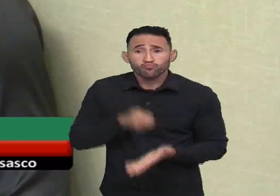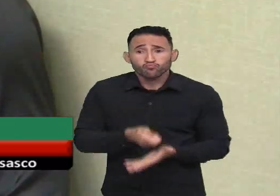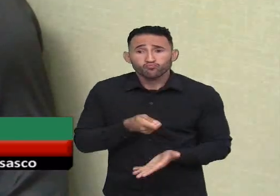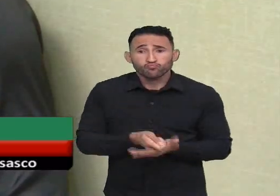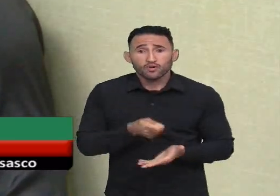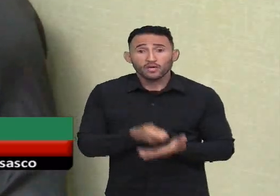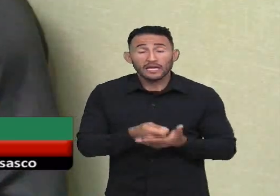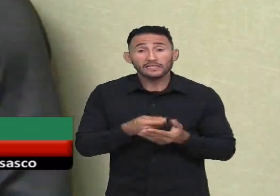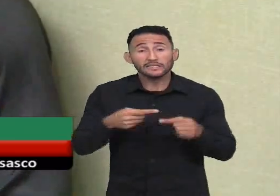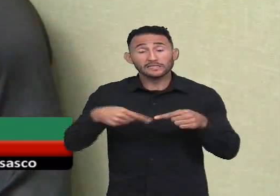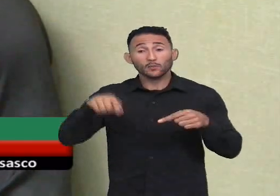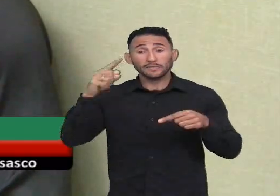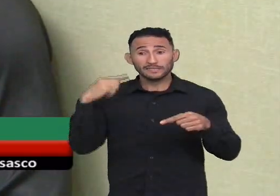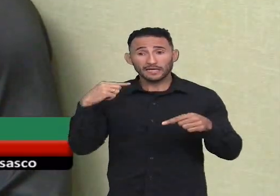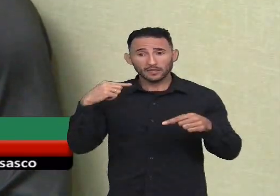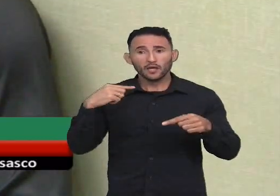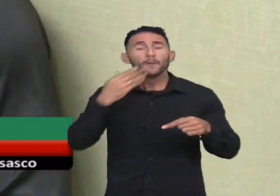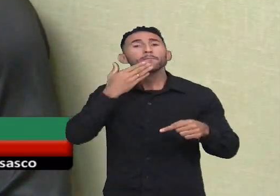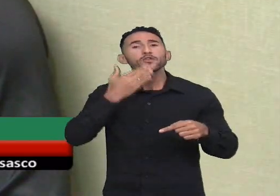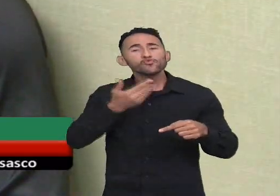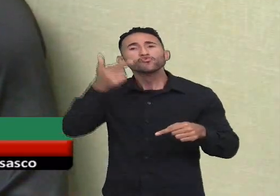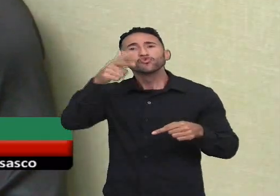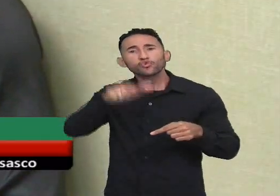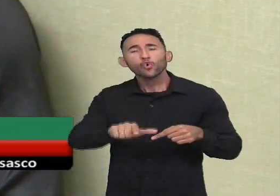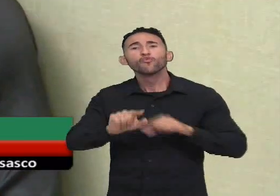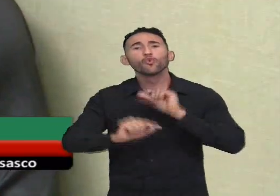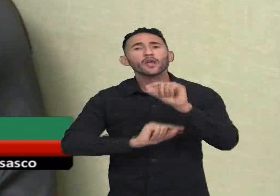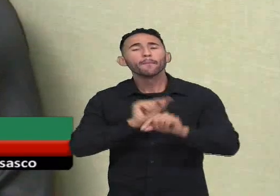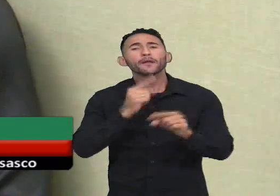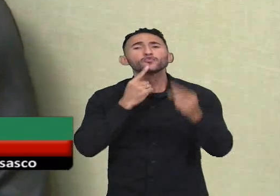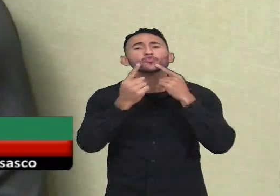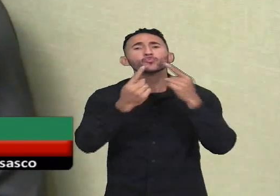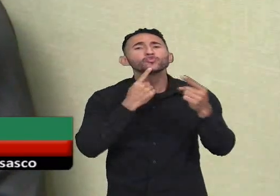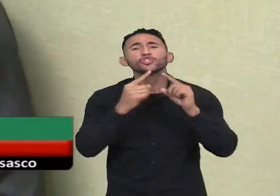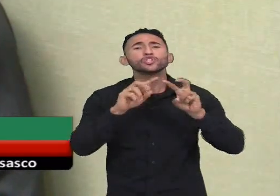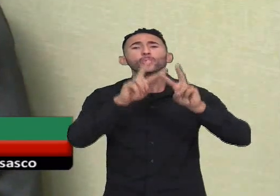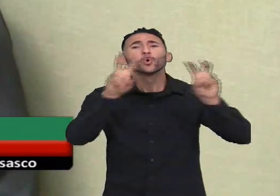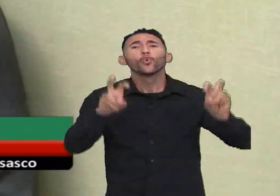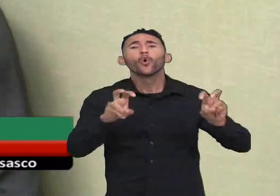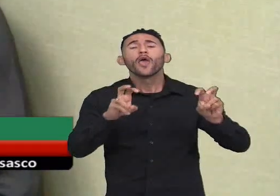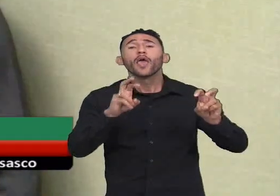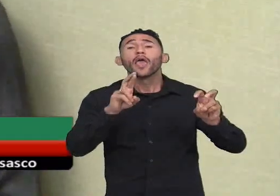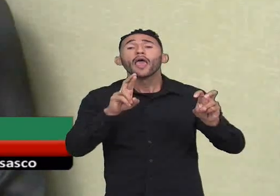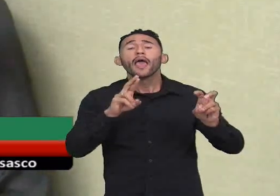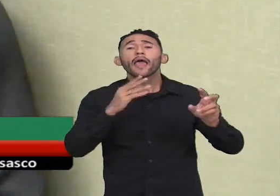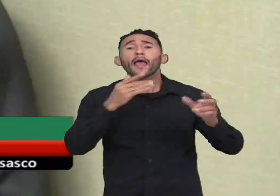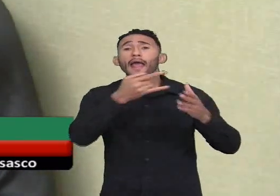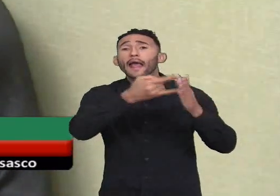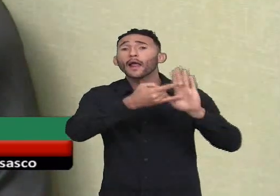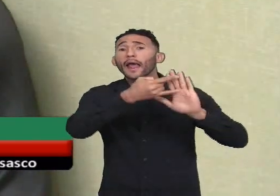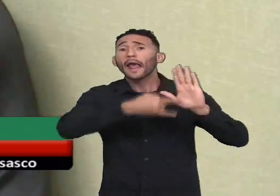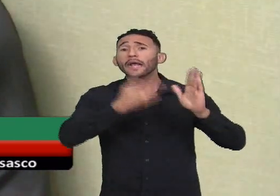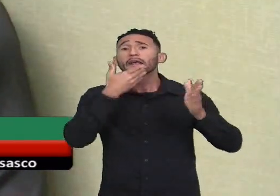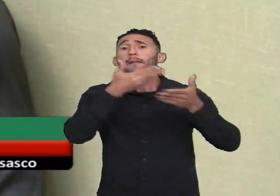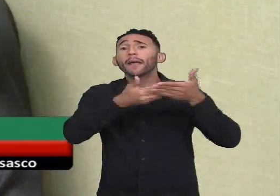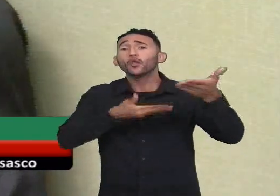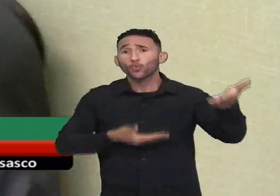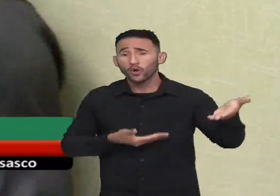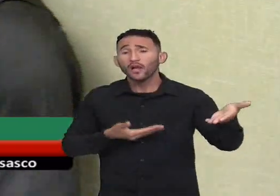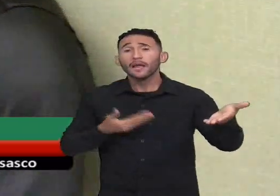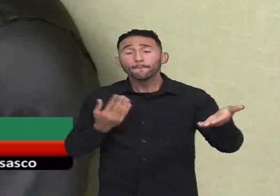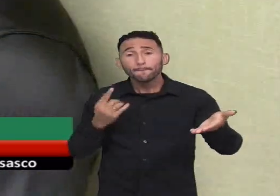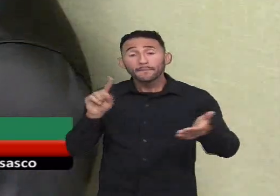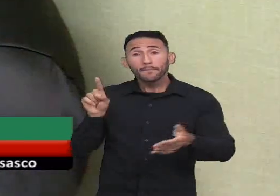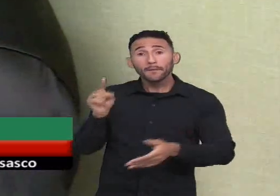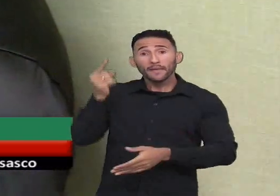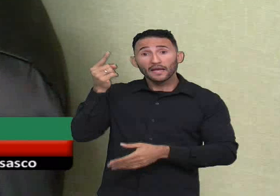sessão passada foi pedido de novo para discutir o requerimento, e na primeira sessão que eu apresentei foi